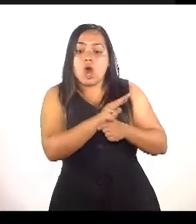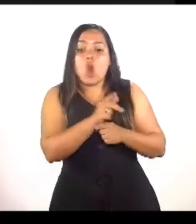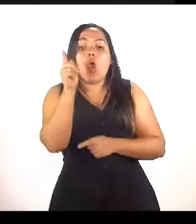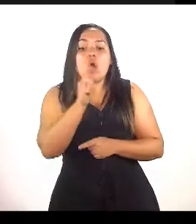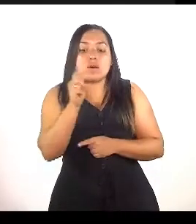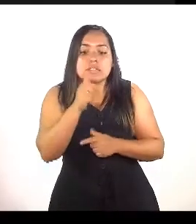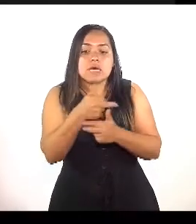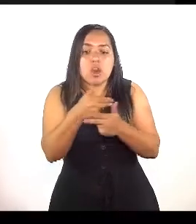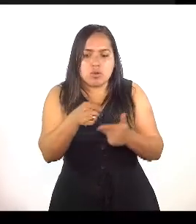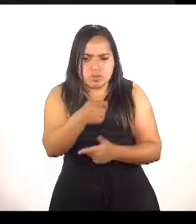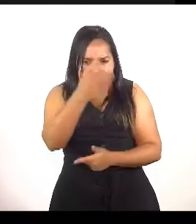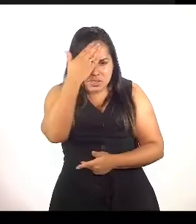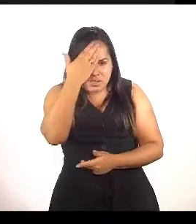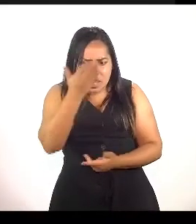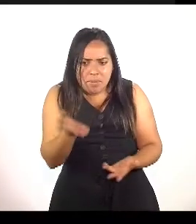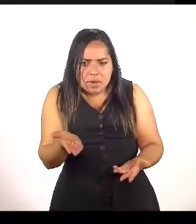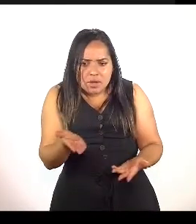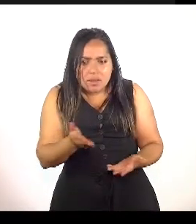consolidadas?